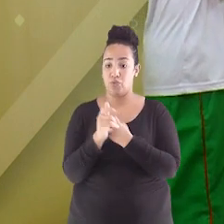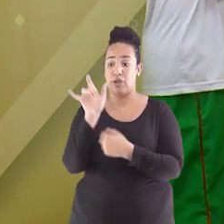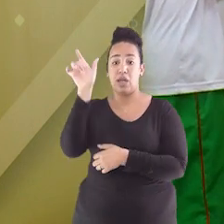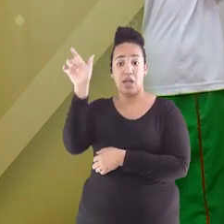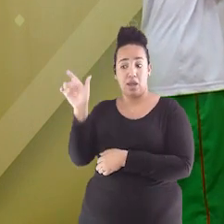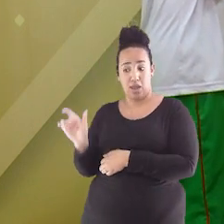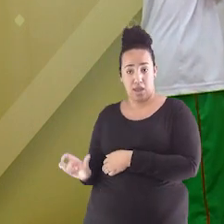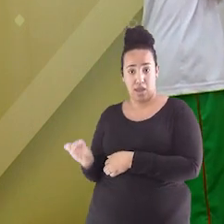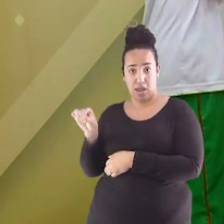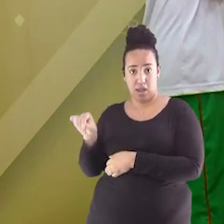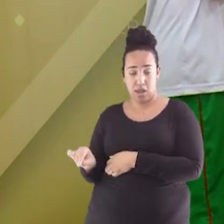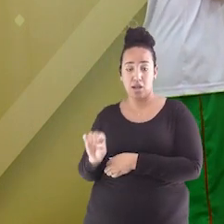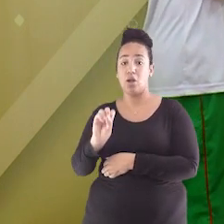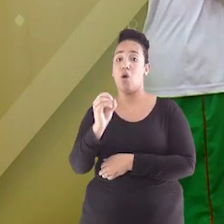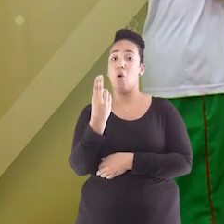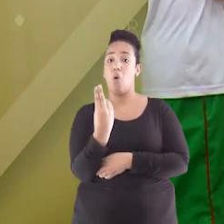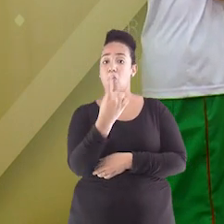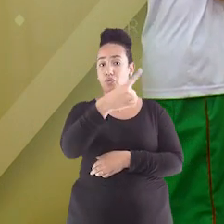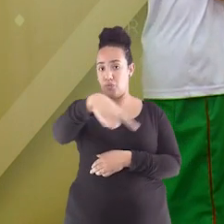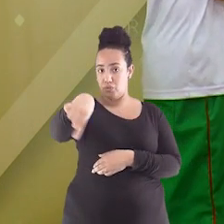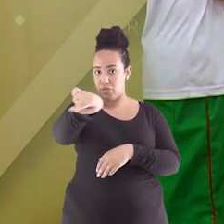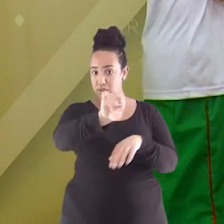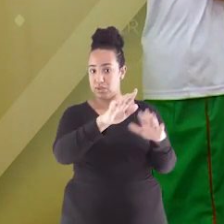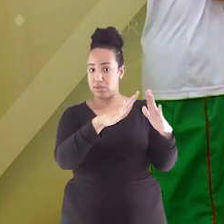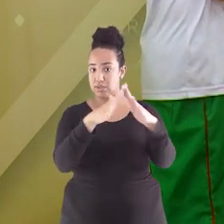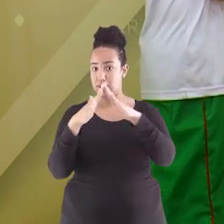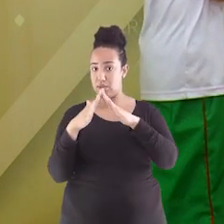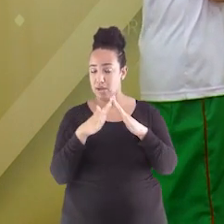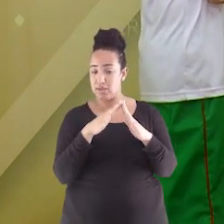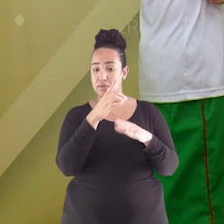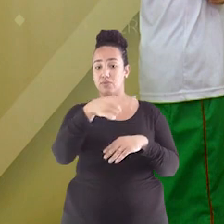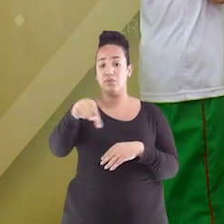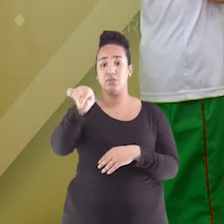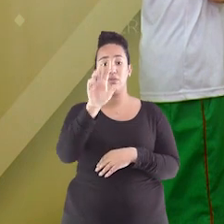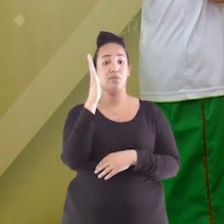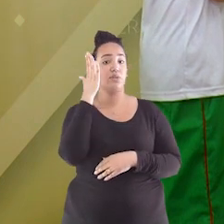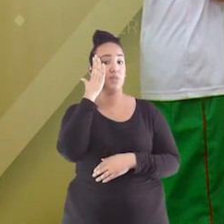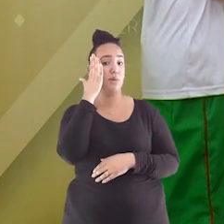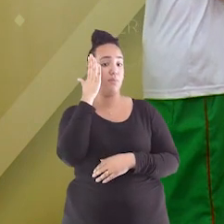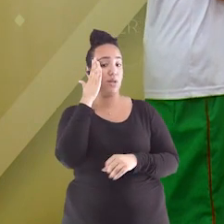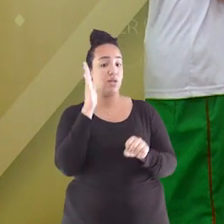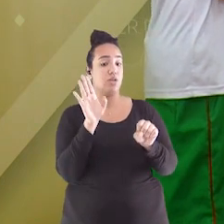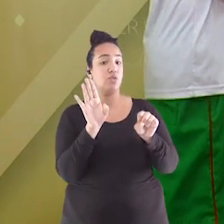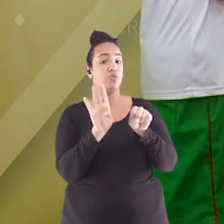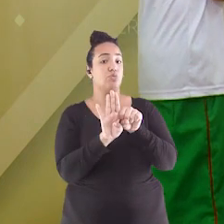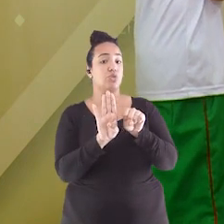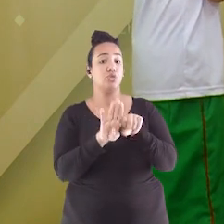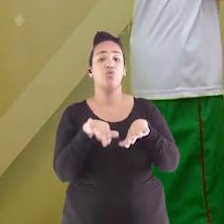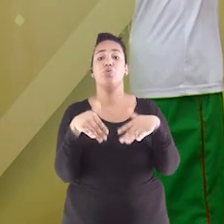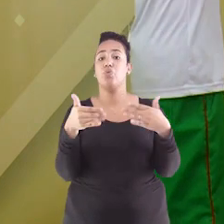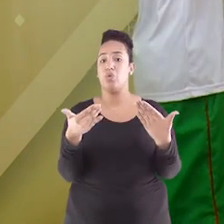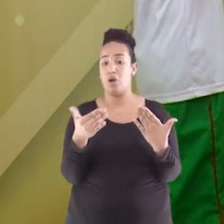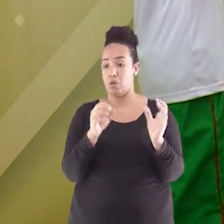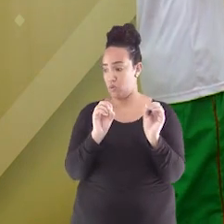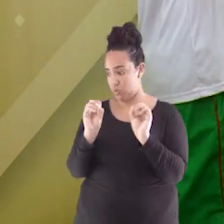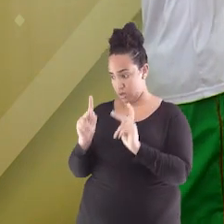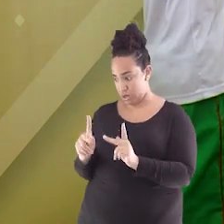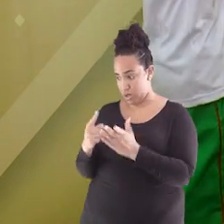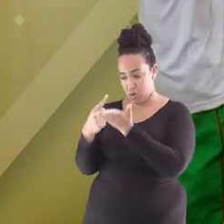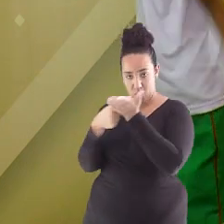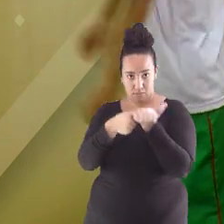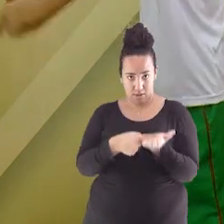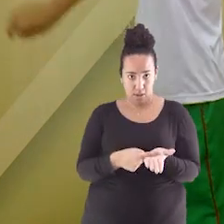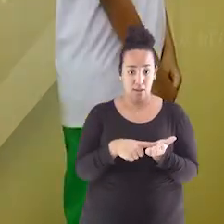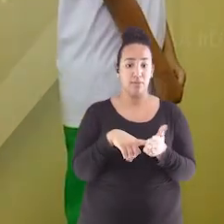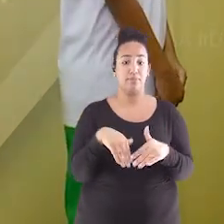Elion, ou a galerinha que está em casa, vai descobrir o substantivo a qual eu estou me referindo. Beleza? Combinado?